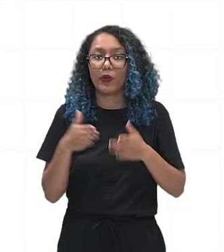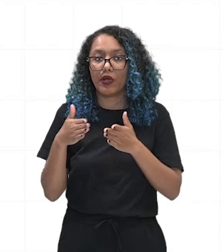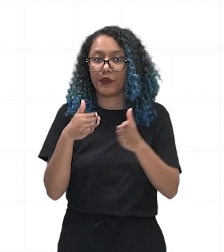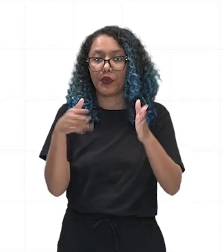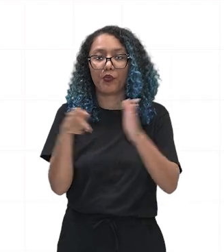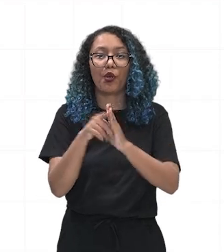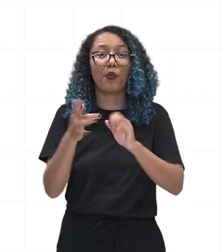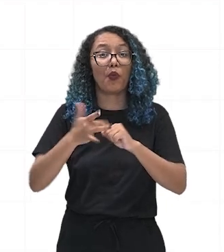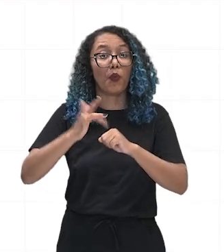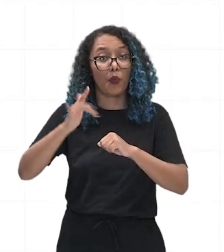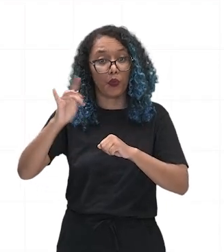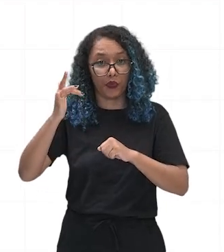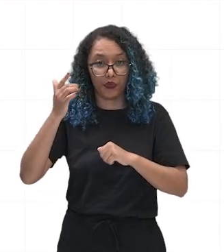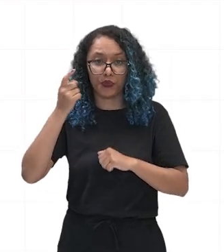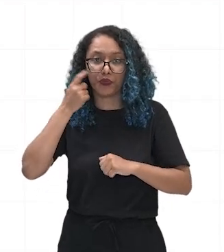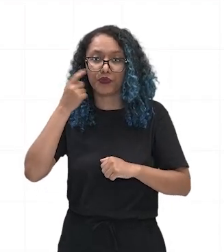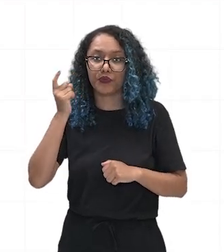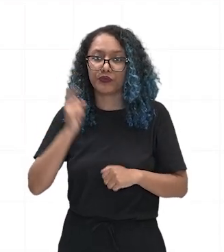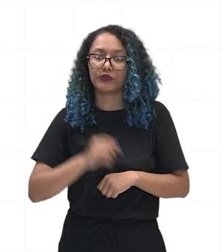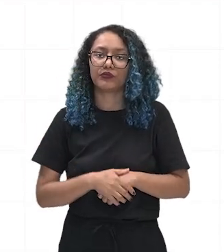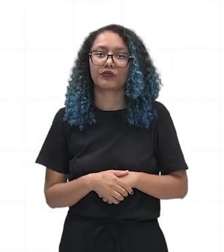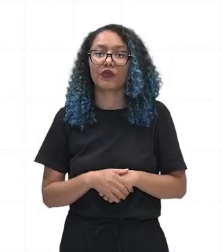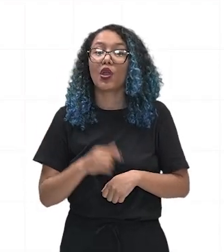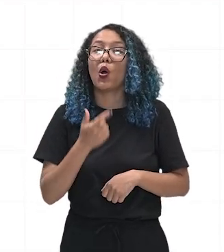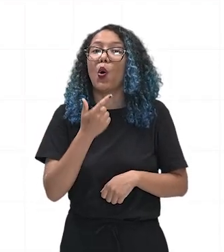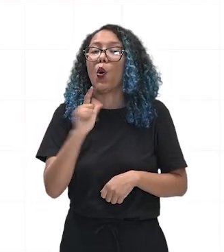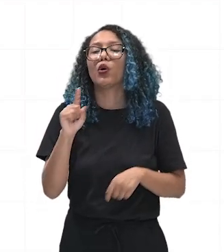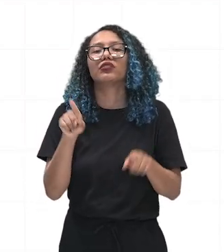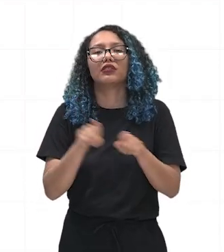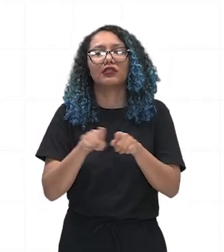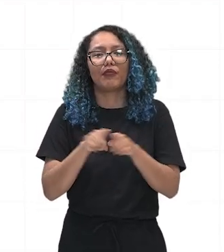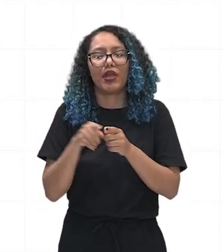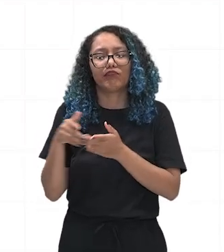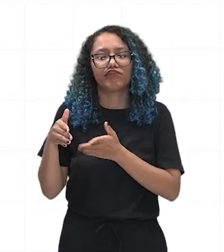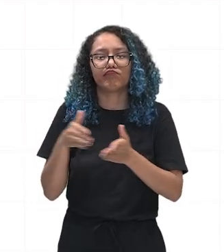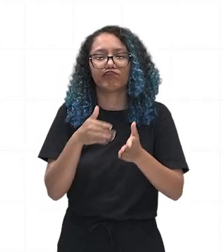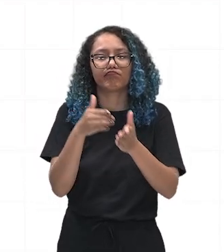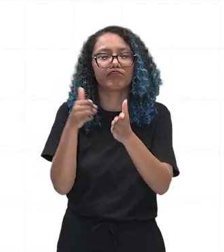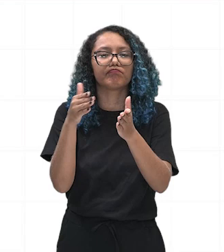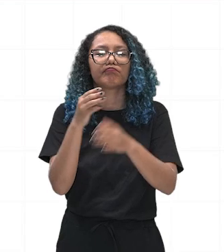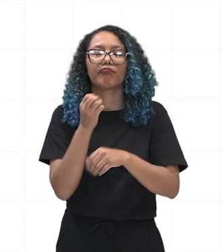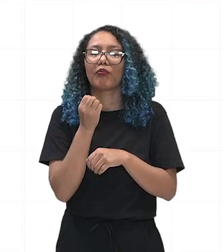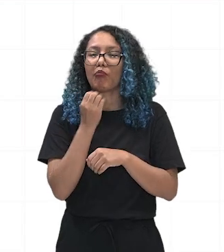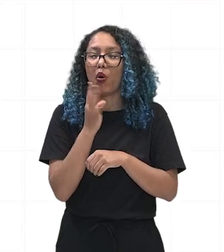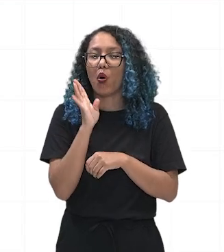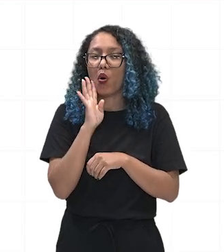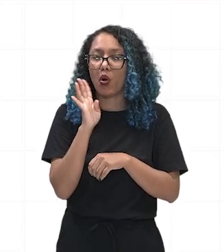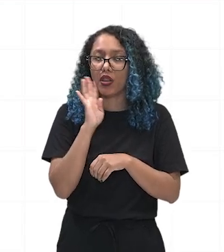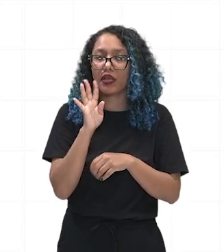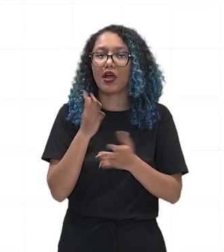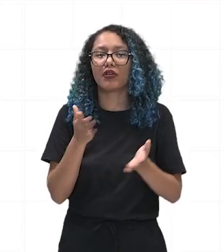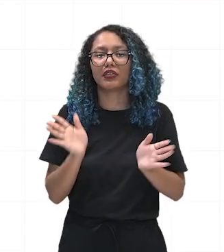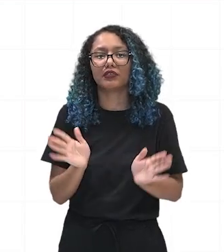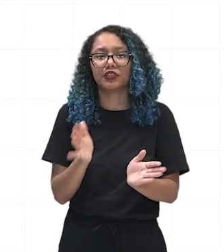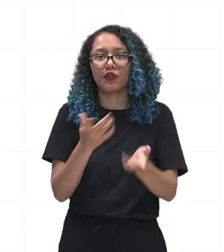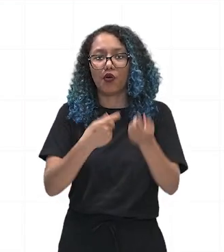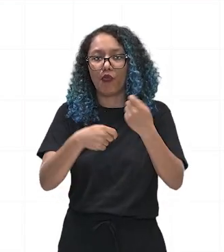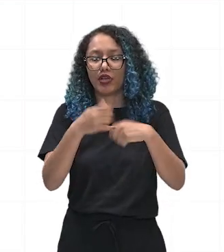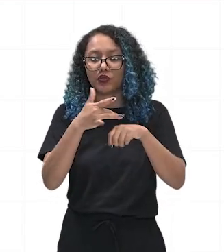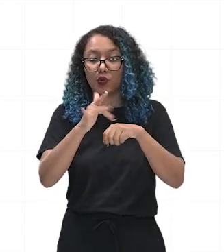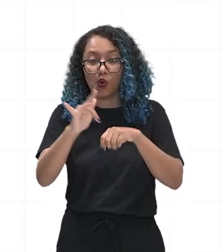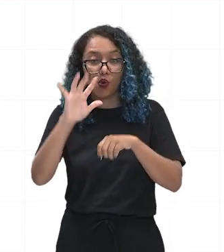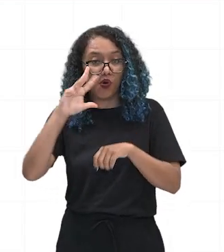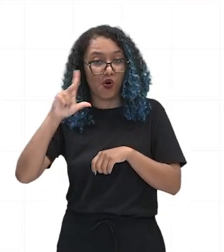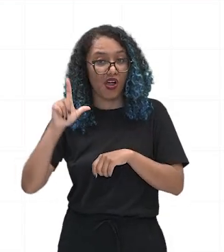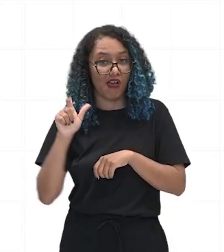só. Era outra estrada muito legal que ajudava no comércio do ouro africano, que era